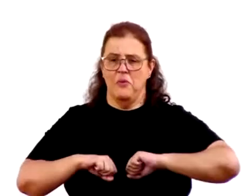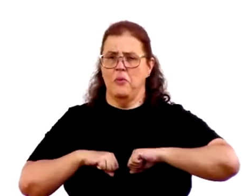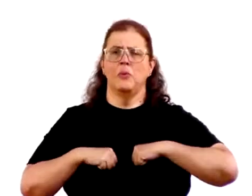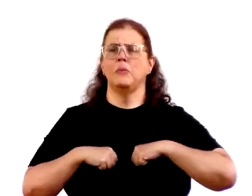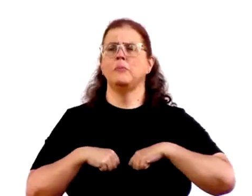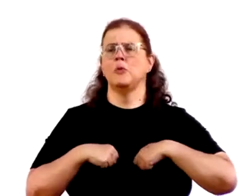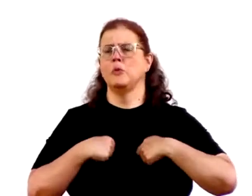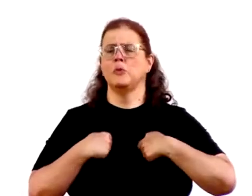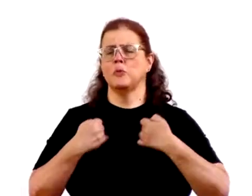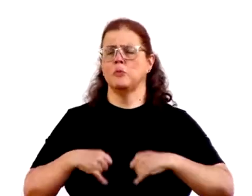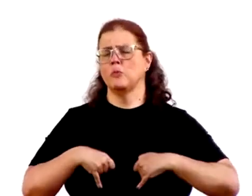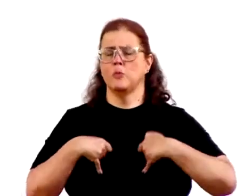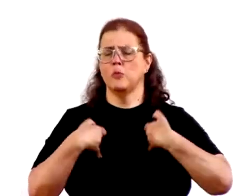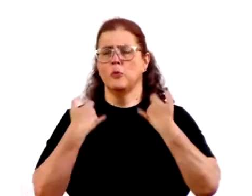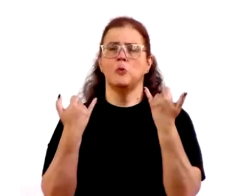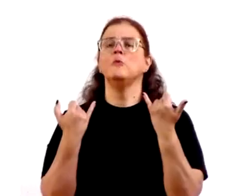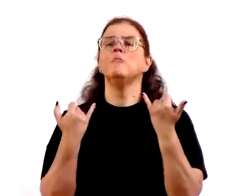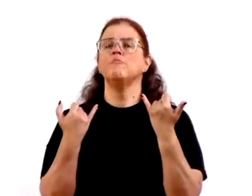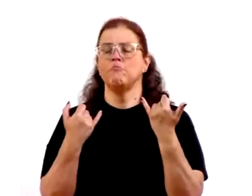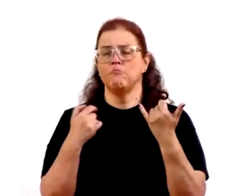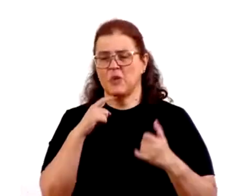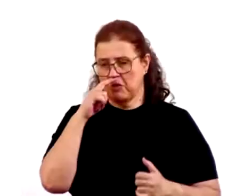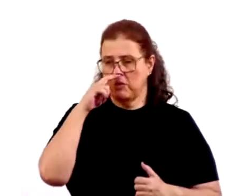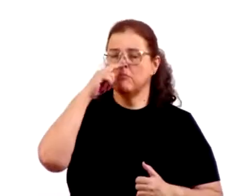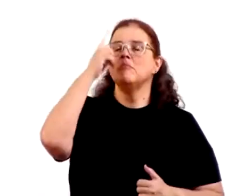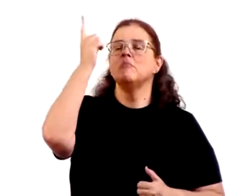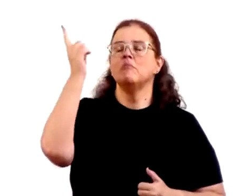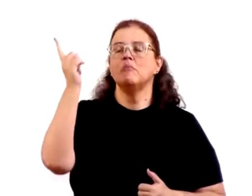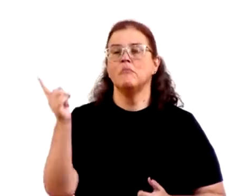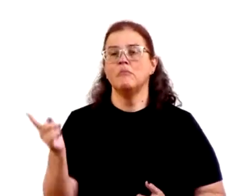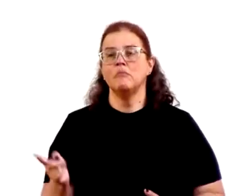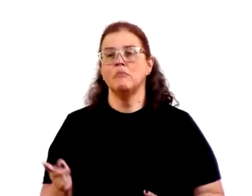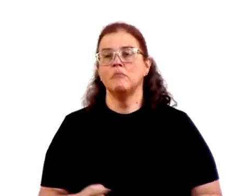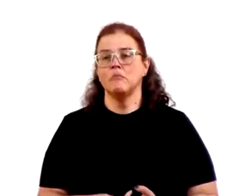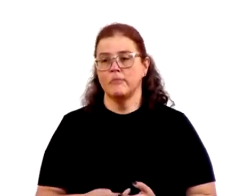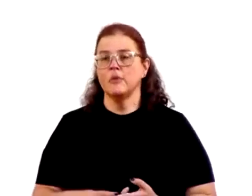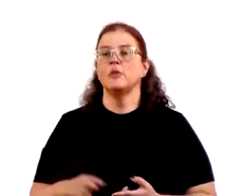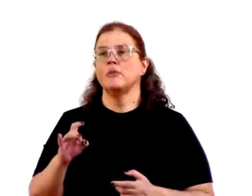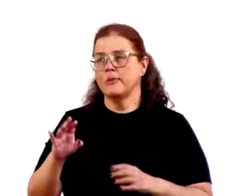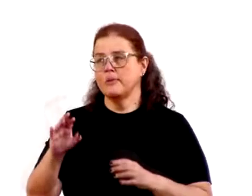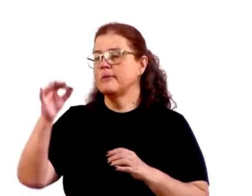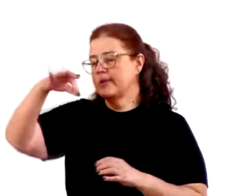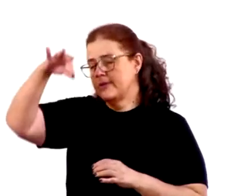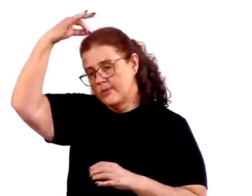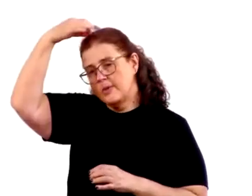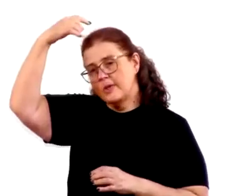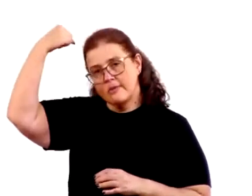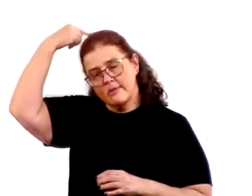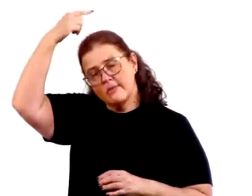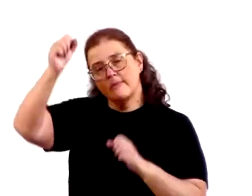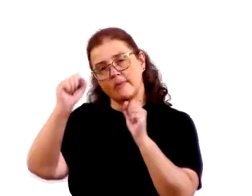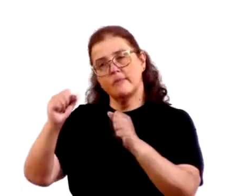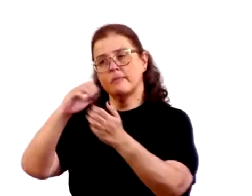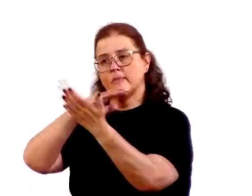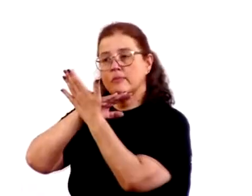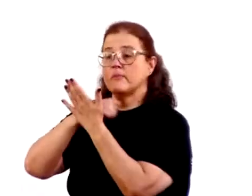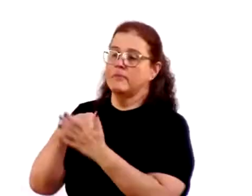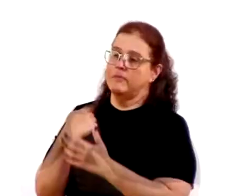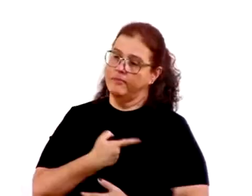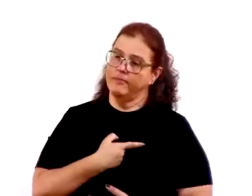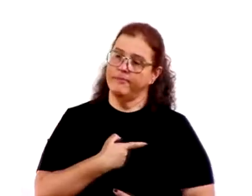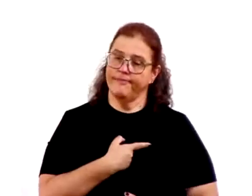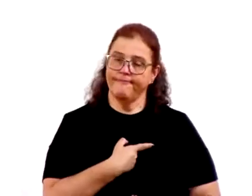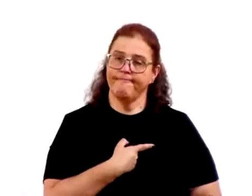nossa humildade, nos dar entendimento de dependência? Será que pode? Eu acho que pode, quando a gente consegue